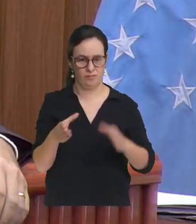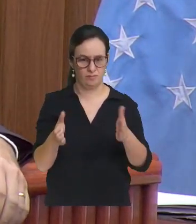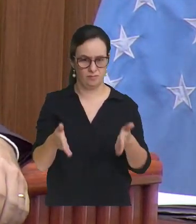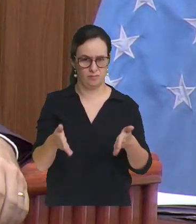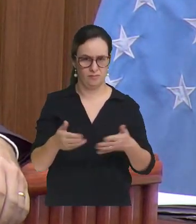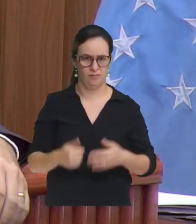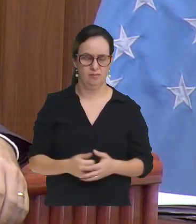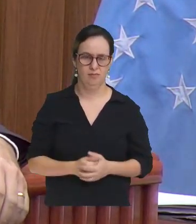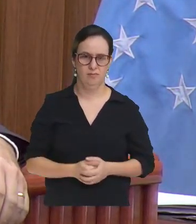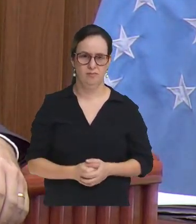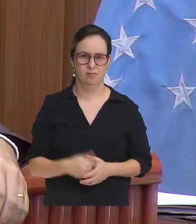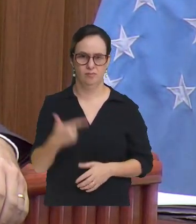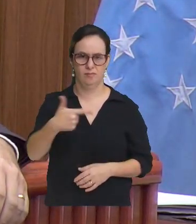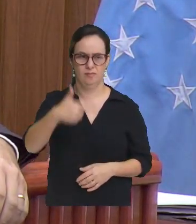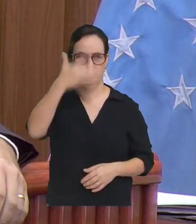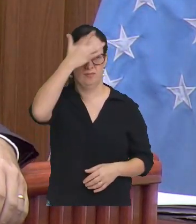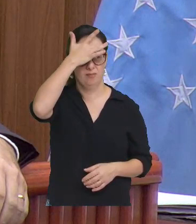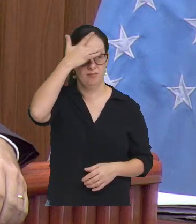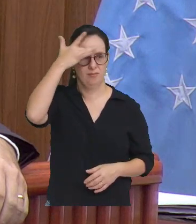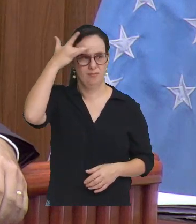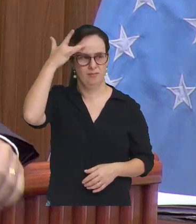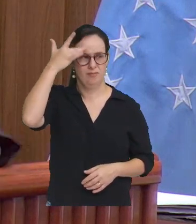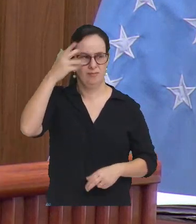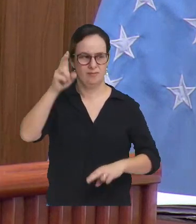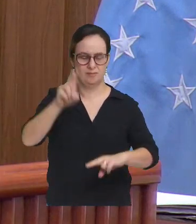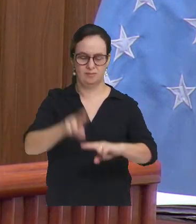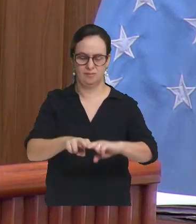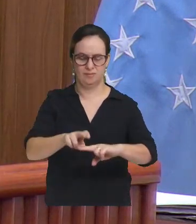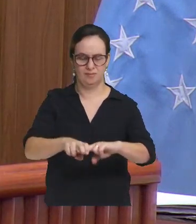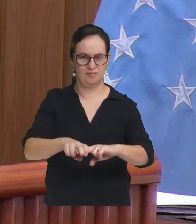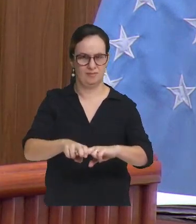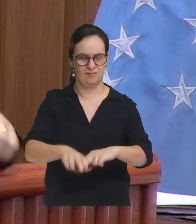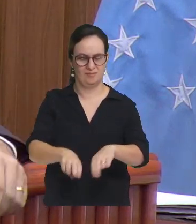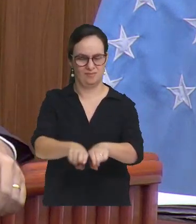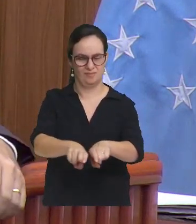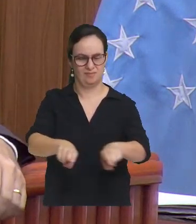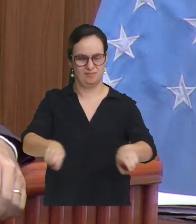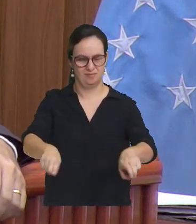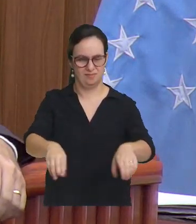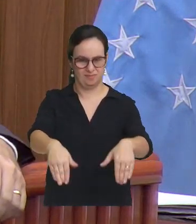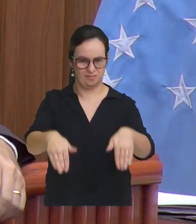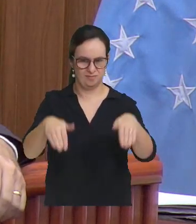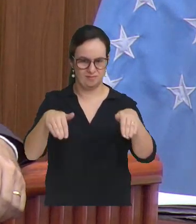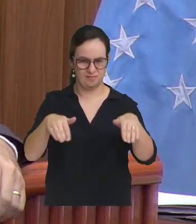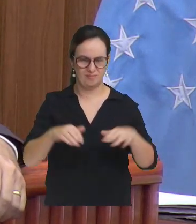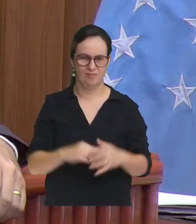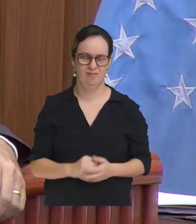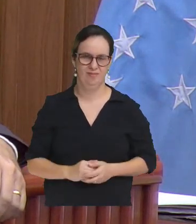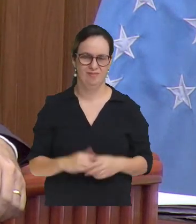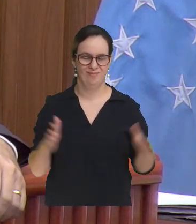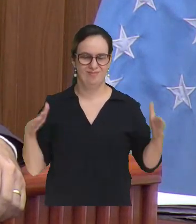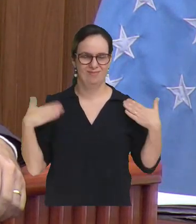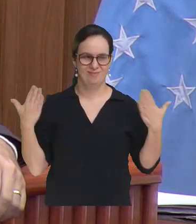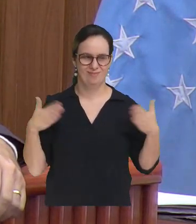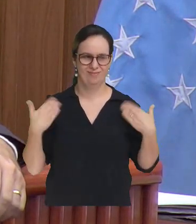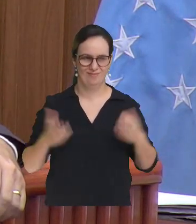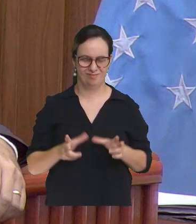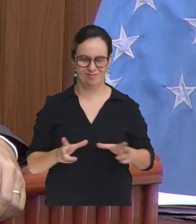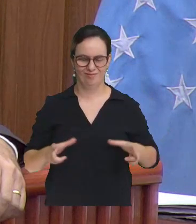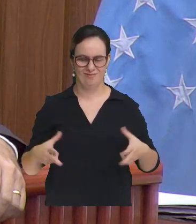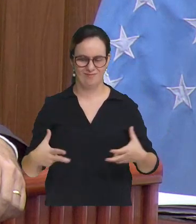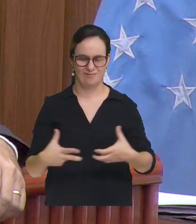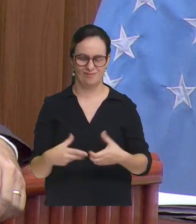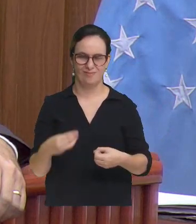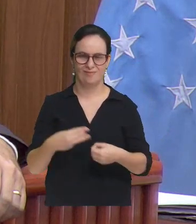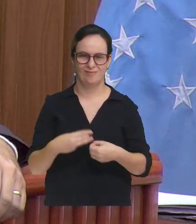a duas pessoas que estão ali, sentadinhas ali, e dizer da alegria da Câmara Municipal, da Maiara e do